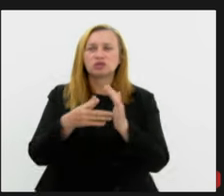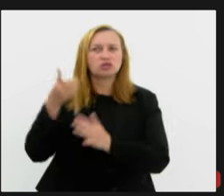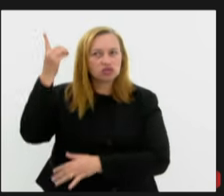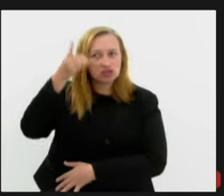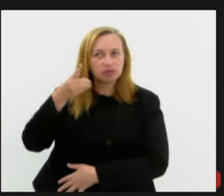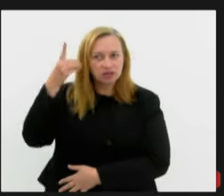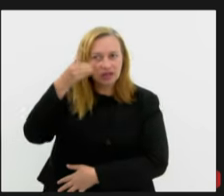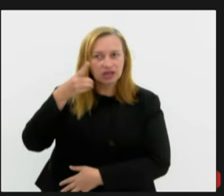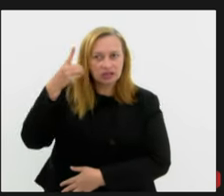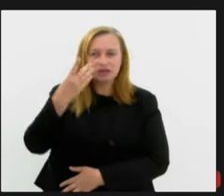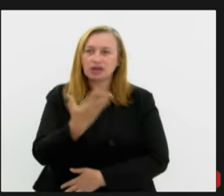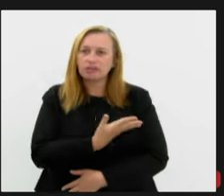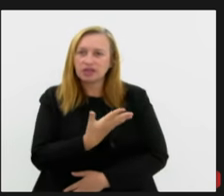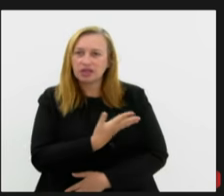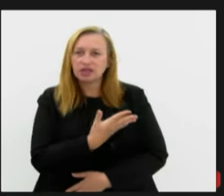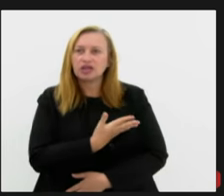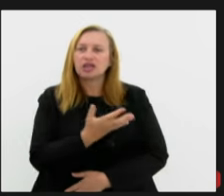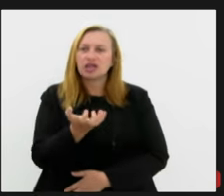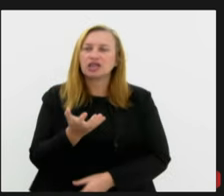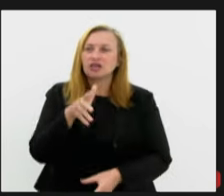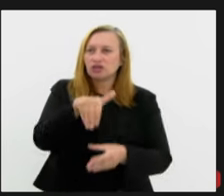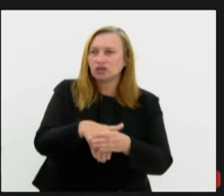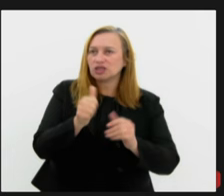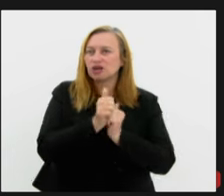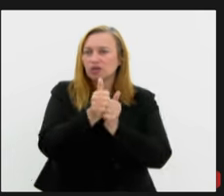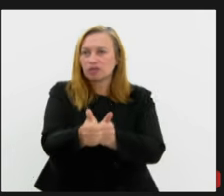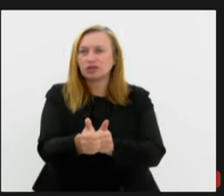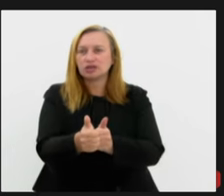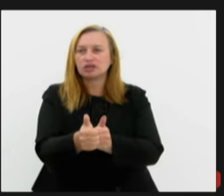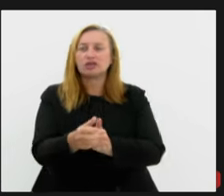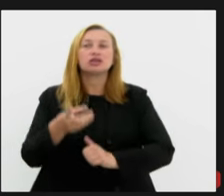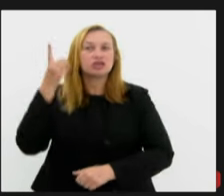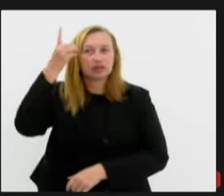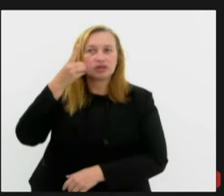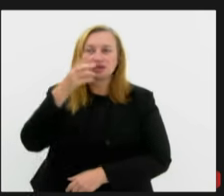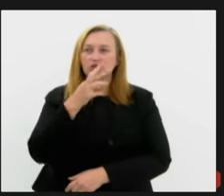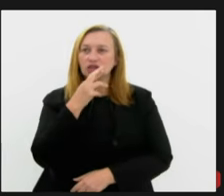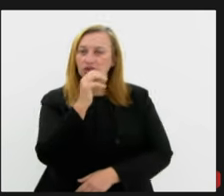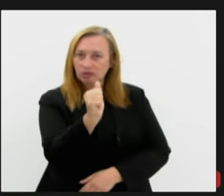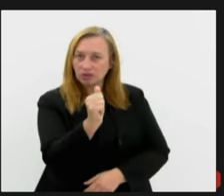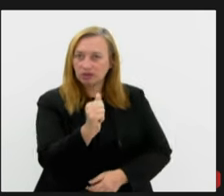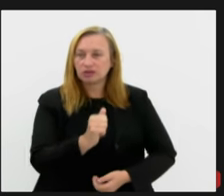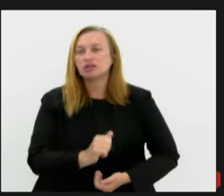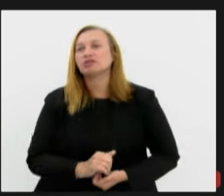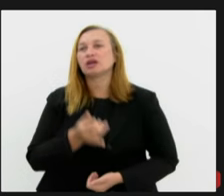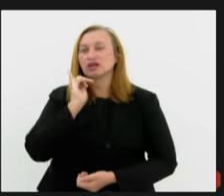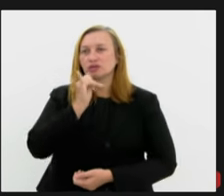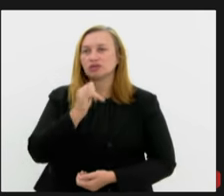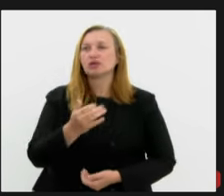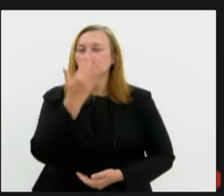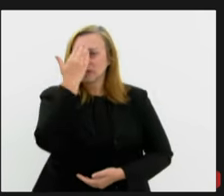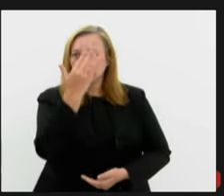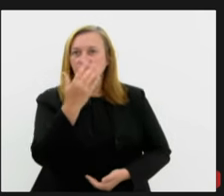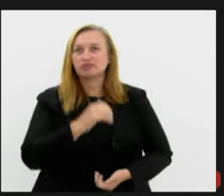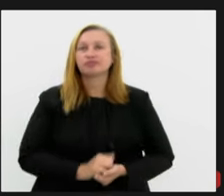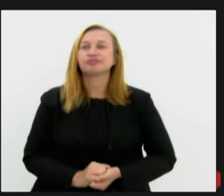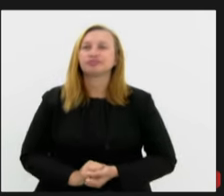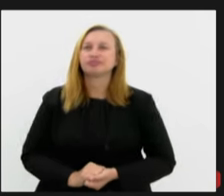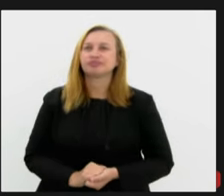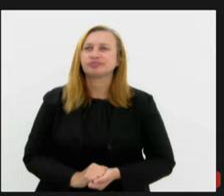todos os colegas. E queria votar acompanhando o relator Rodrigo Amorim. Meu voto é de acompanhamento do relator, presidente. Muito obrigado.